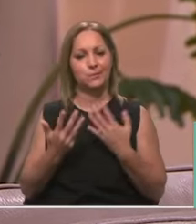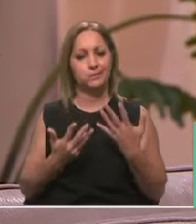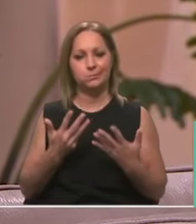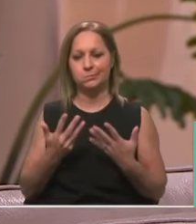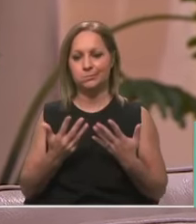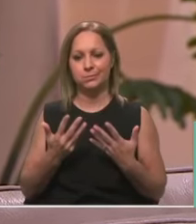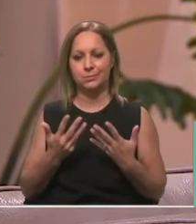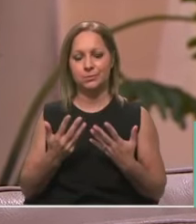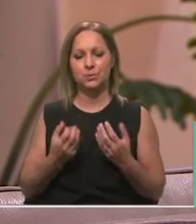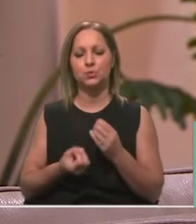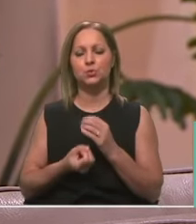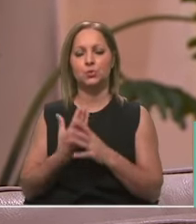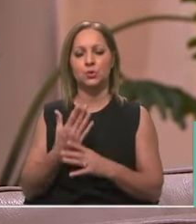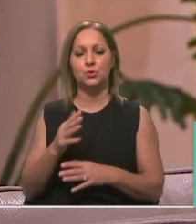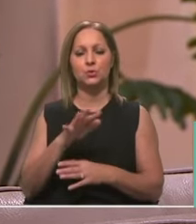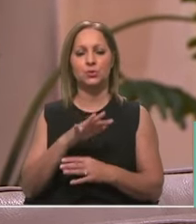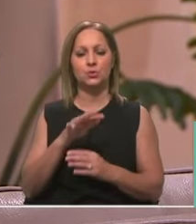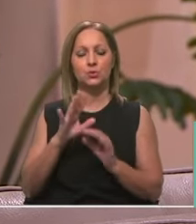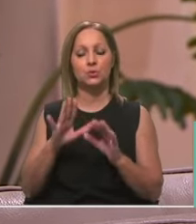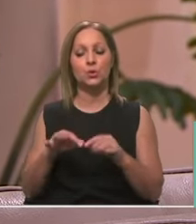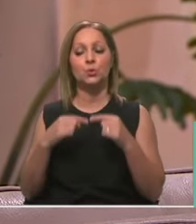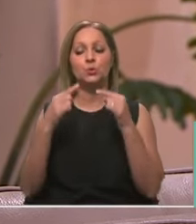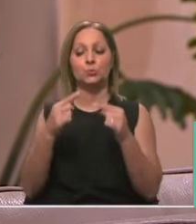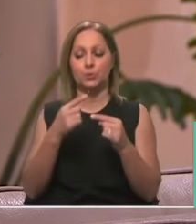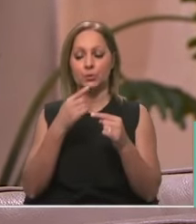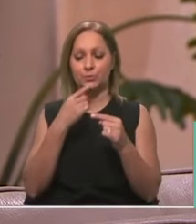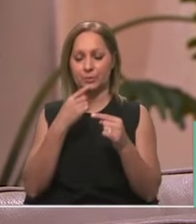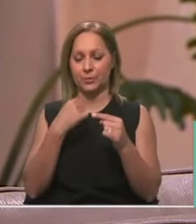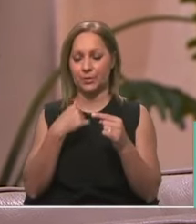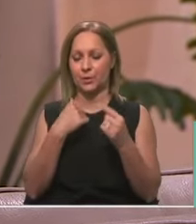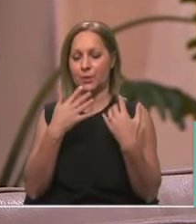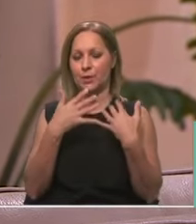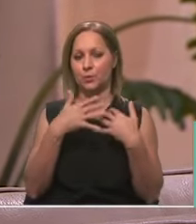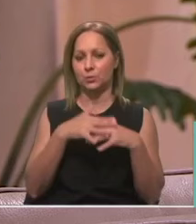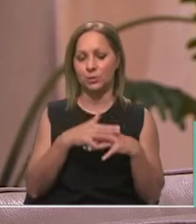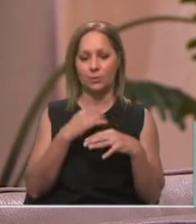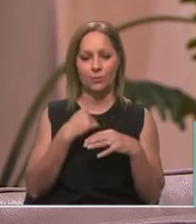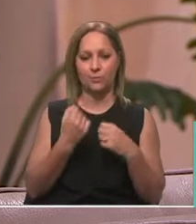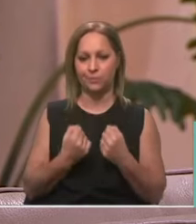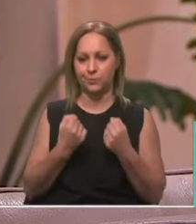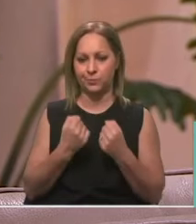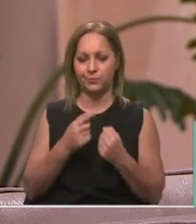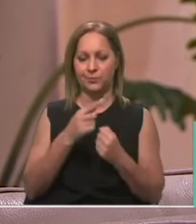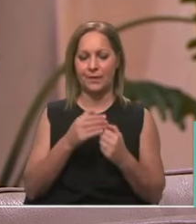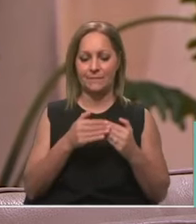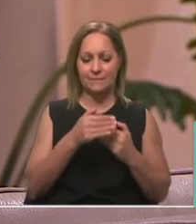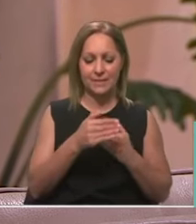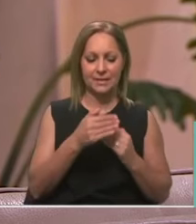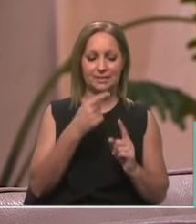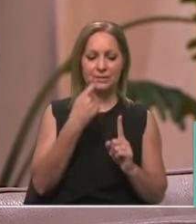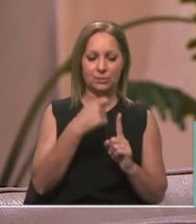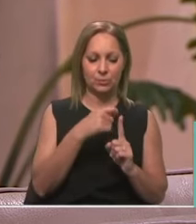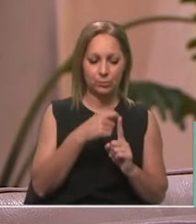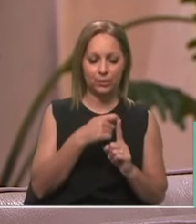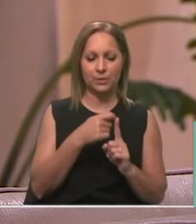percebi que veio a ser esse desencaixe em relação ao mundo. Ou seja, eu passei por períodos de bullying, de anorexia, que